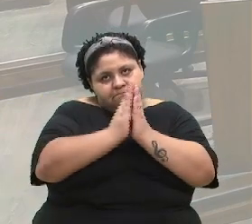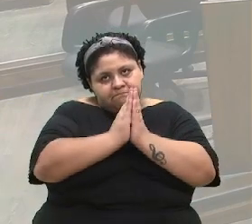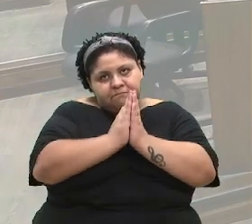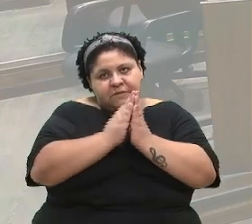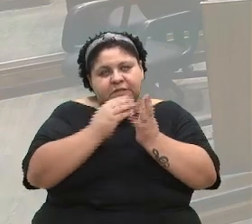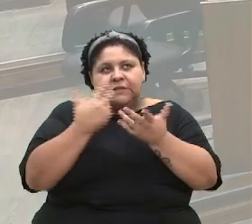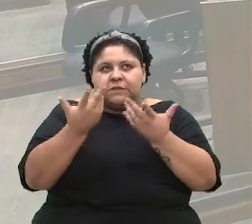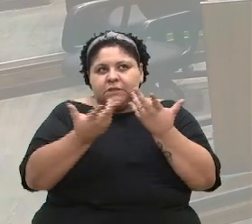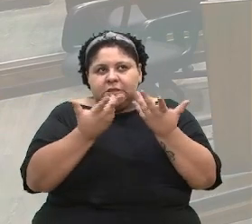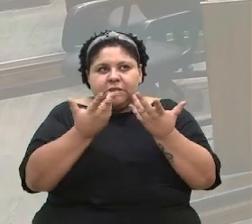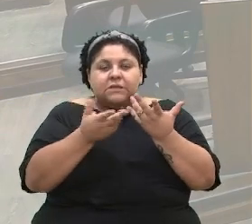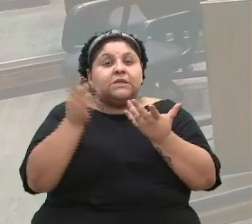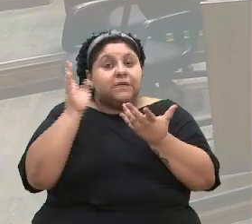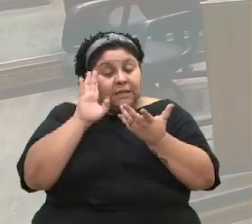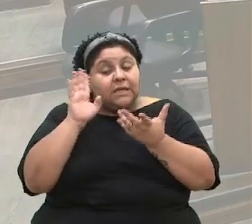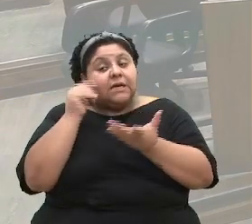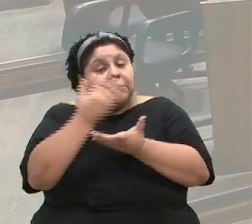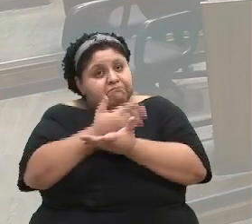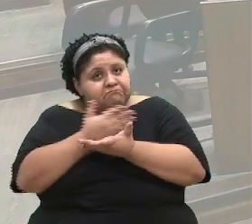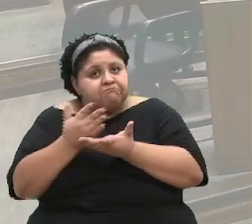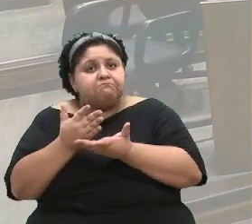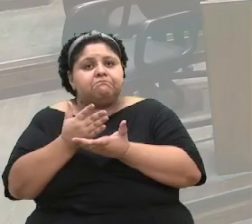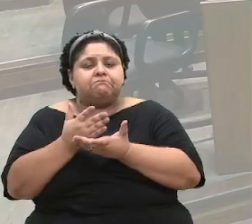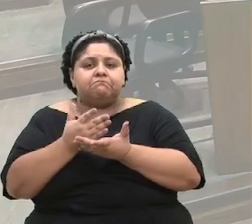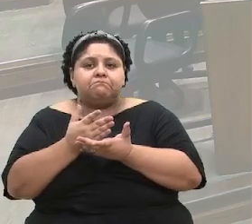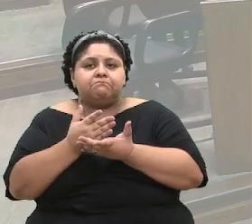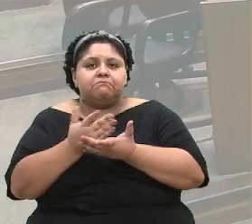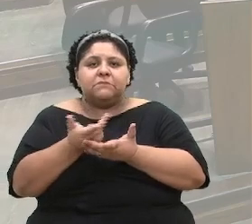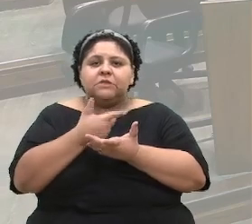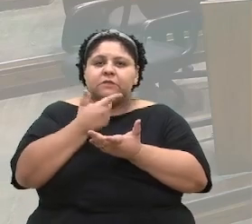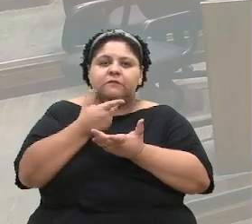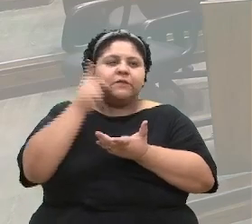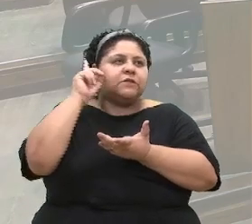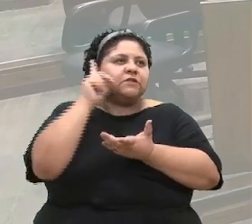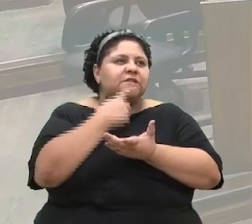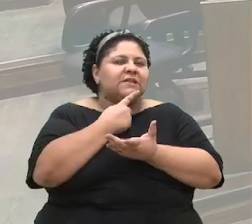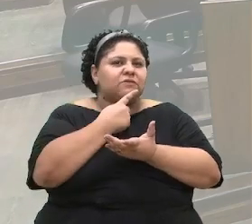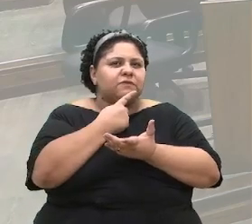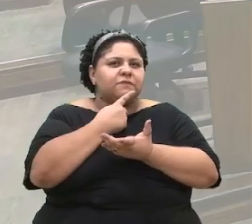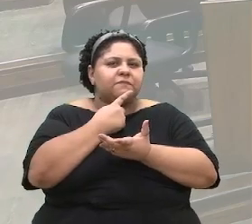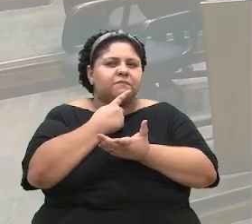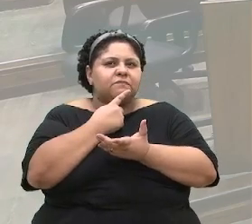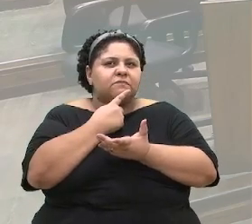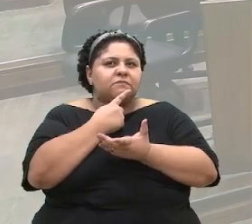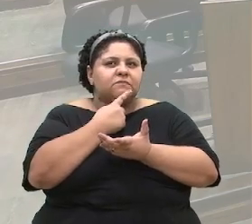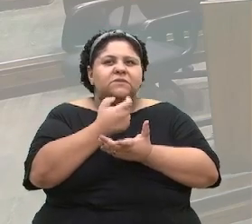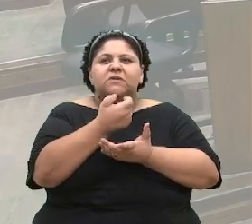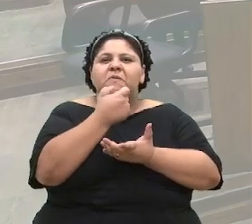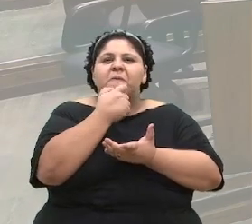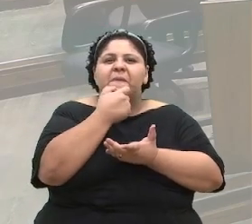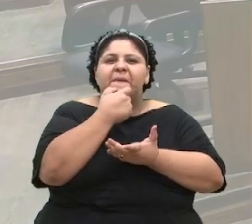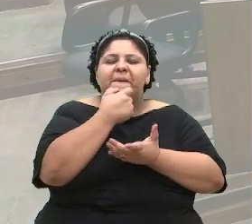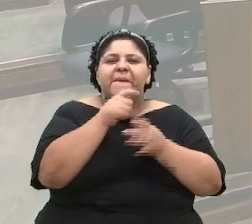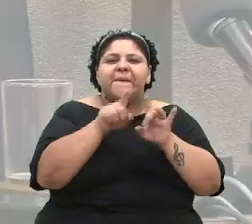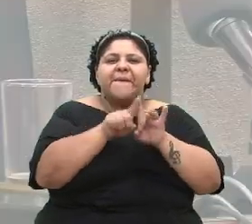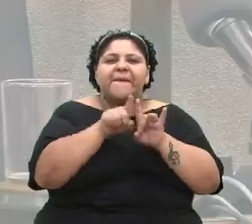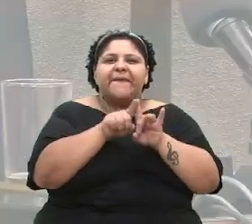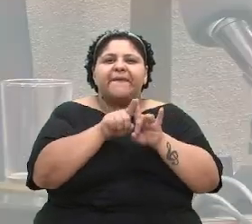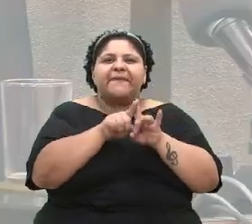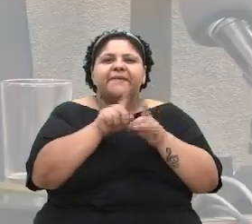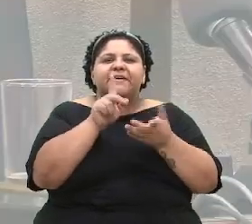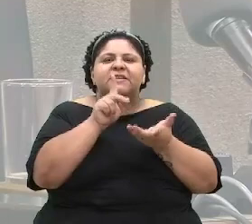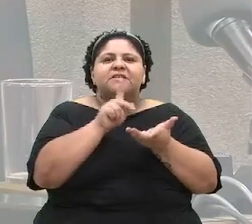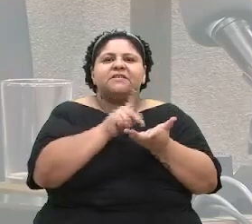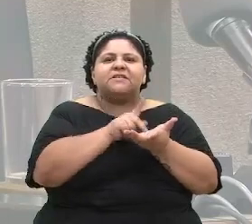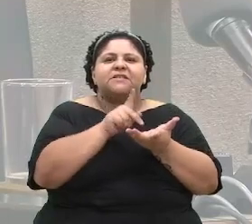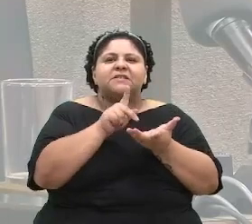que é muito legal essa iniciativa, muito bacana. O senhor falou dos Estados Unidos e o americano ele tem uma verdadeira veneração